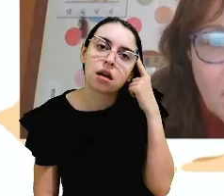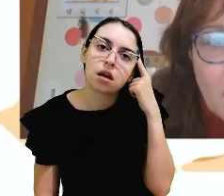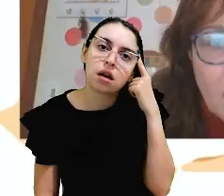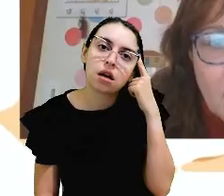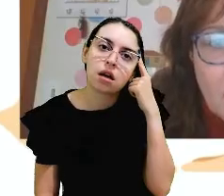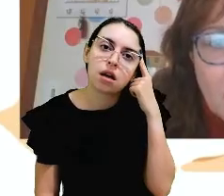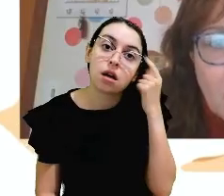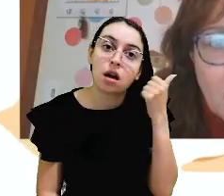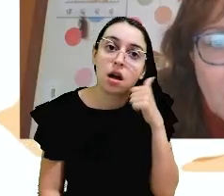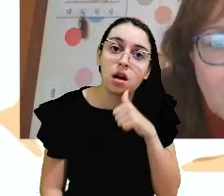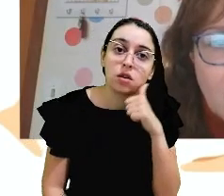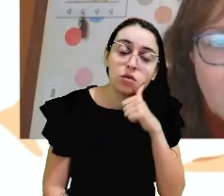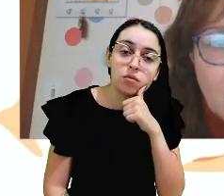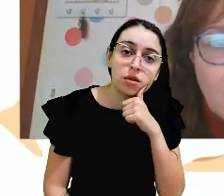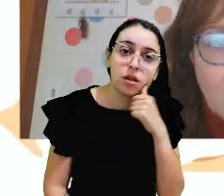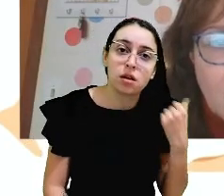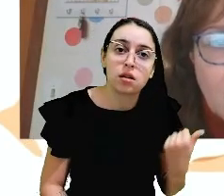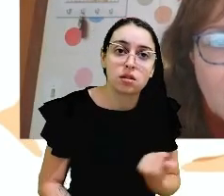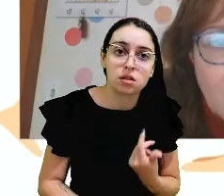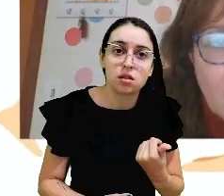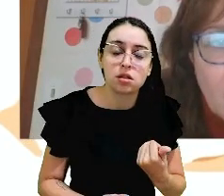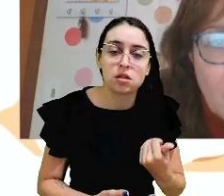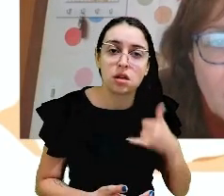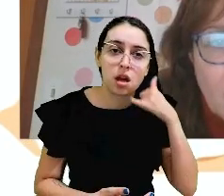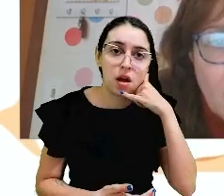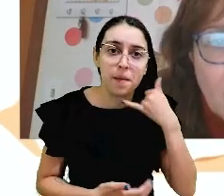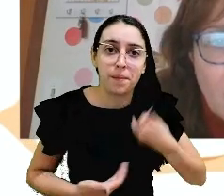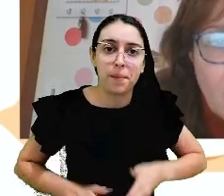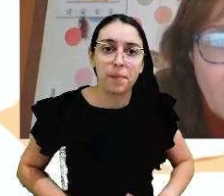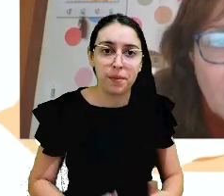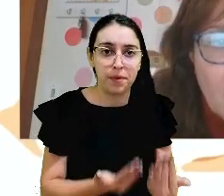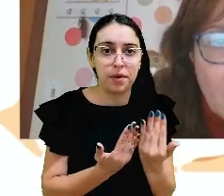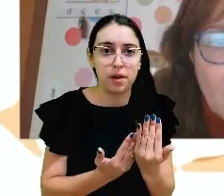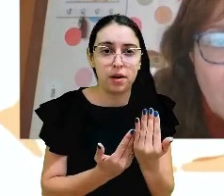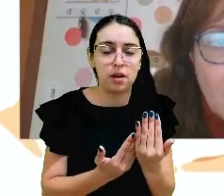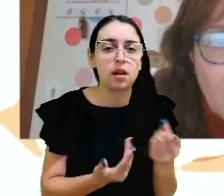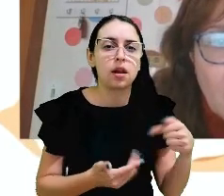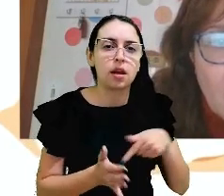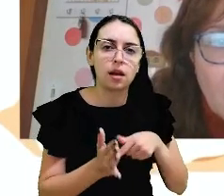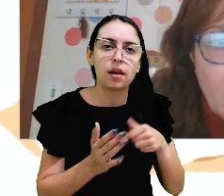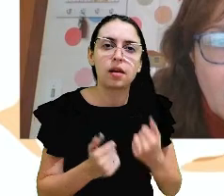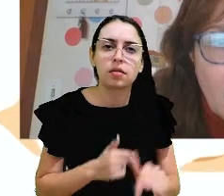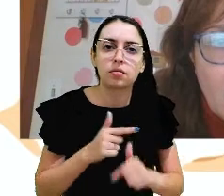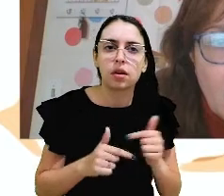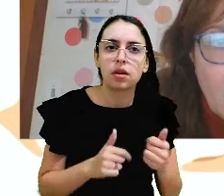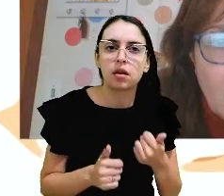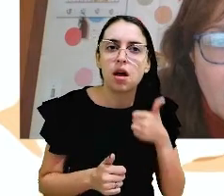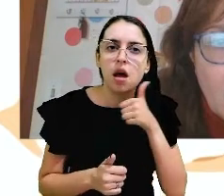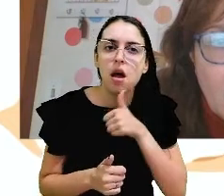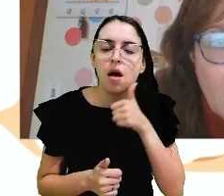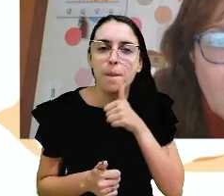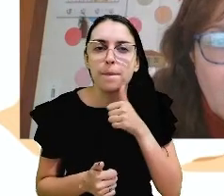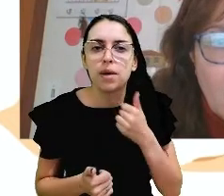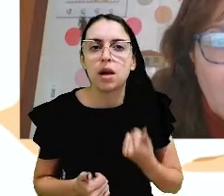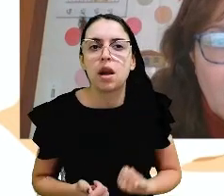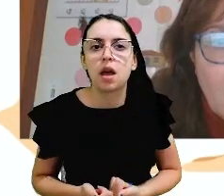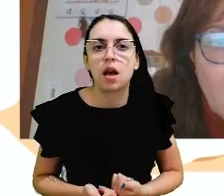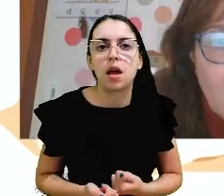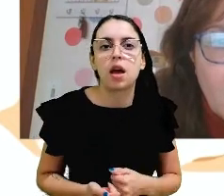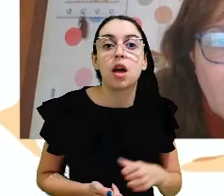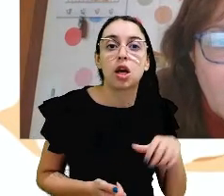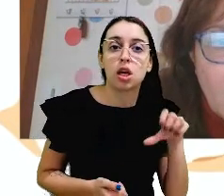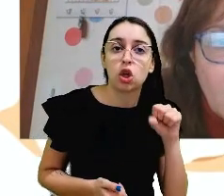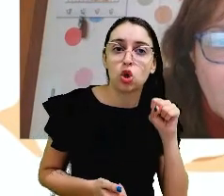clientela atendida pelas parteiras tradicionais é essa clientela usuária do Sistema Único de Saúde,